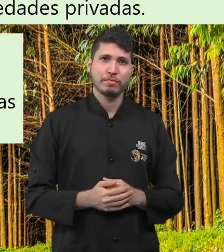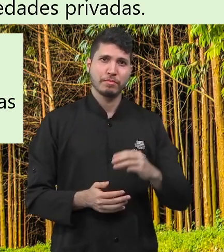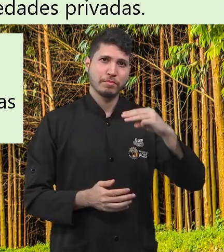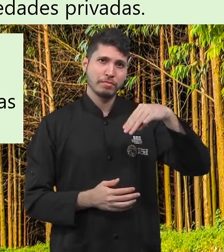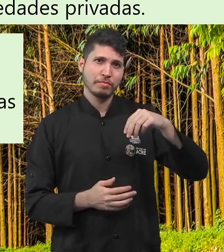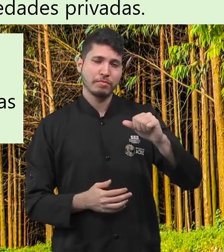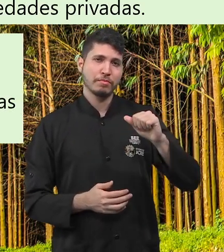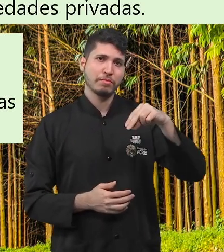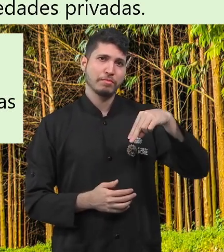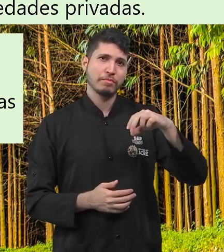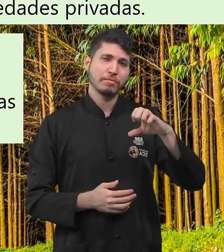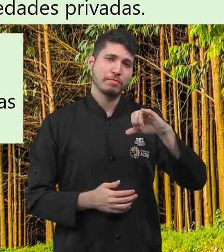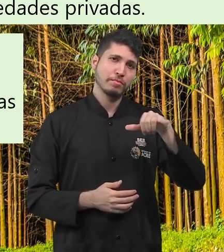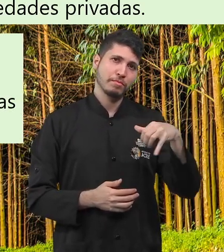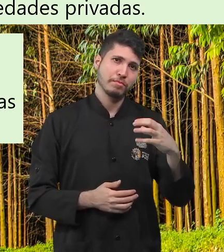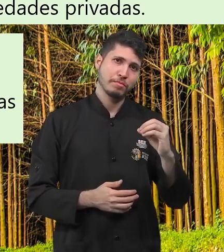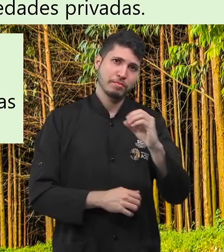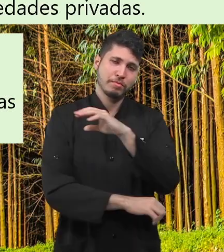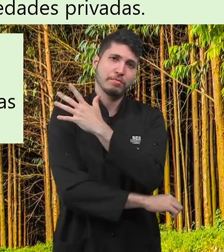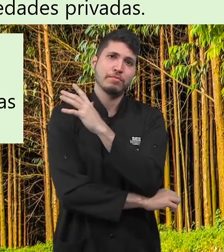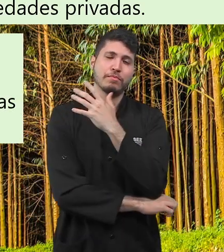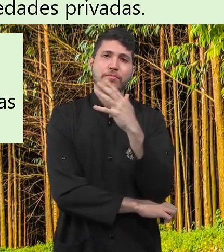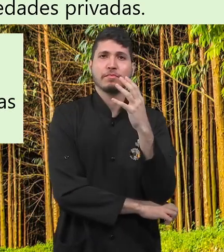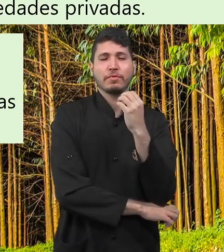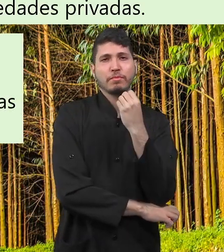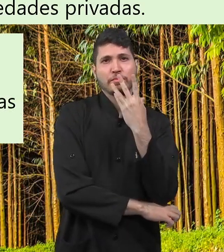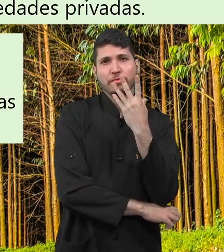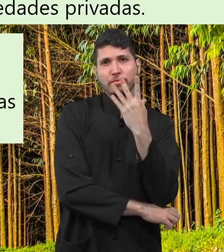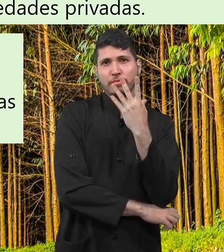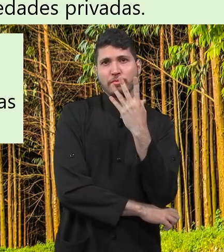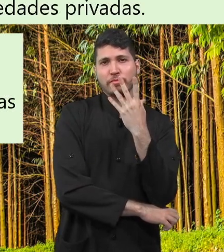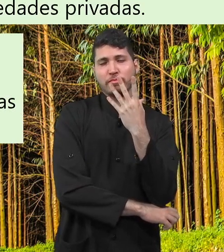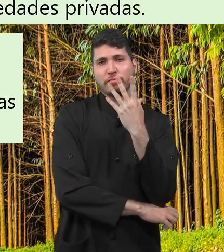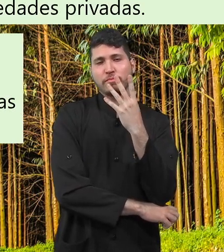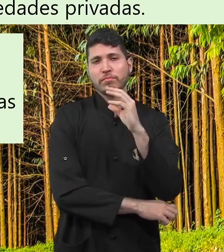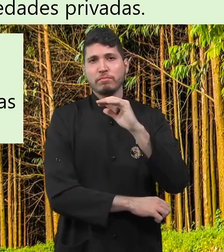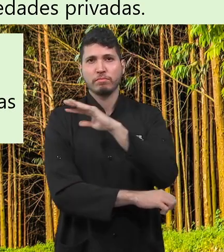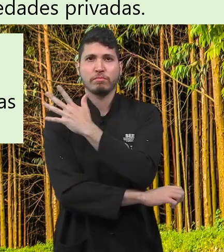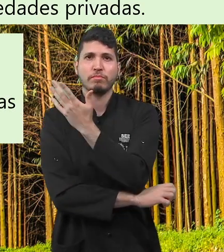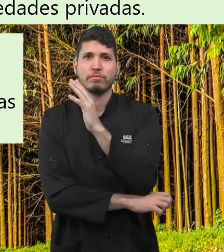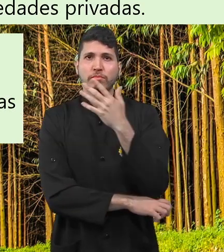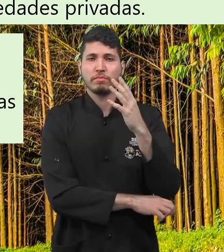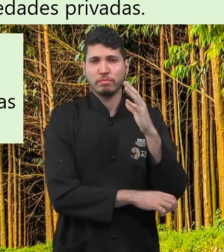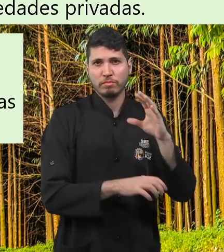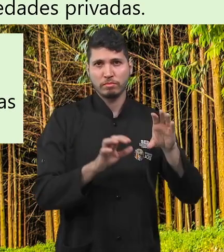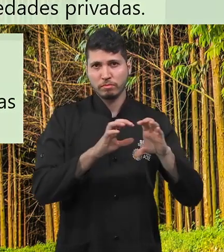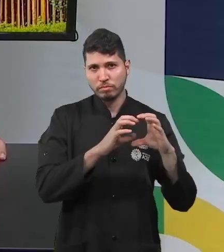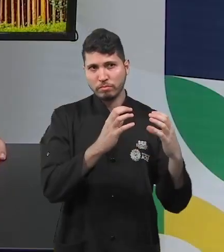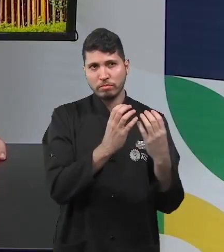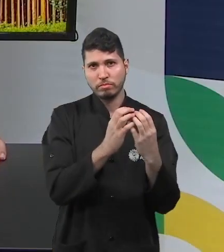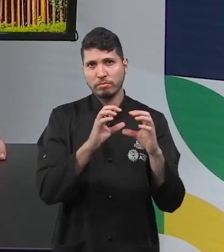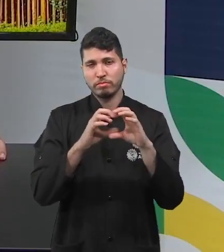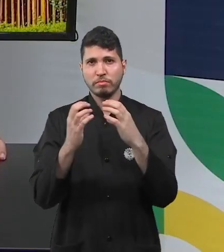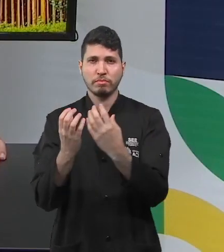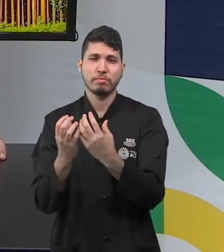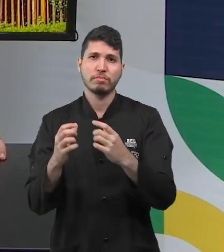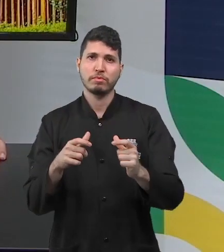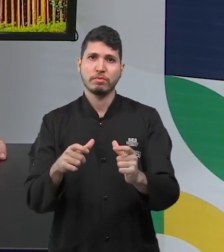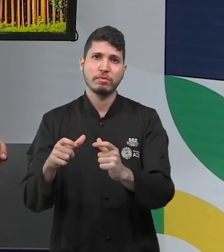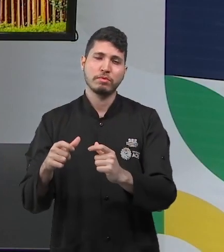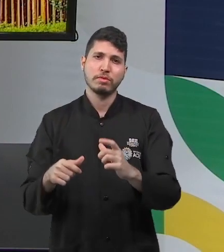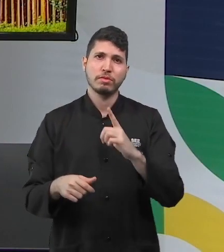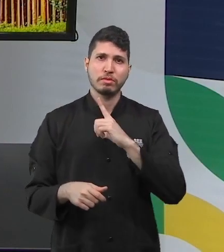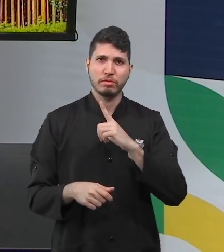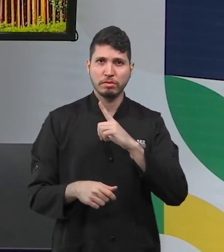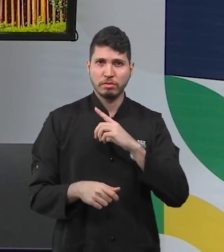beneficia tanto o meio ambiente quanto as comunidades locais que têm uma renda